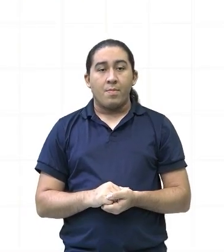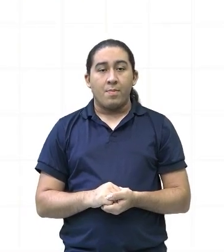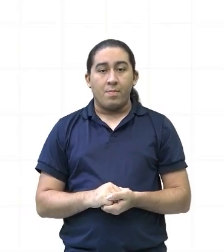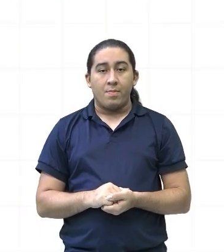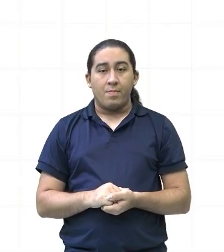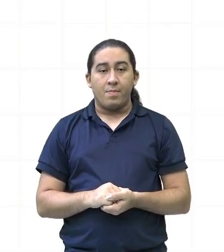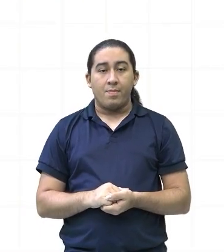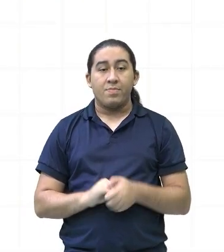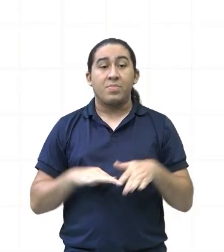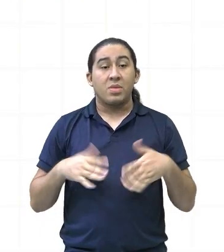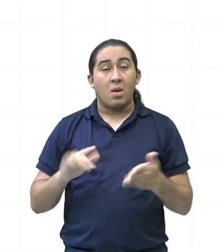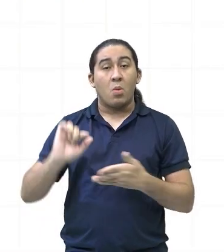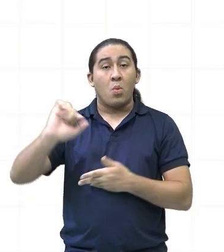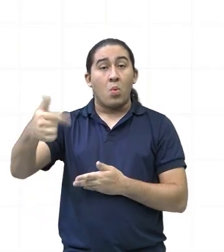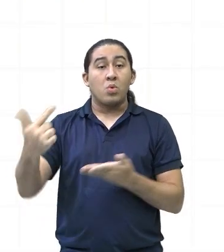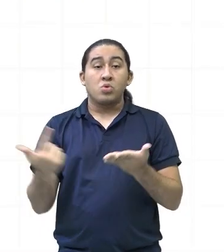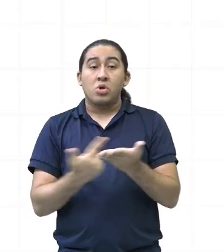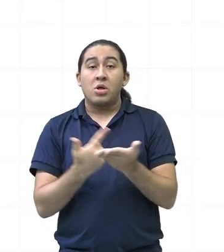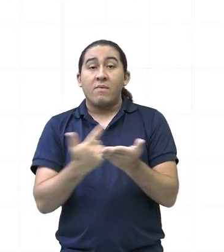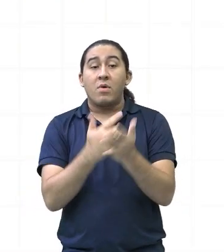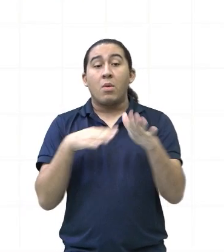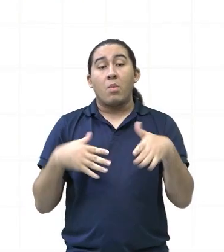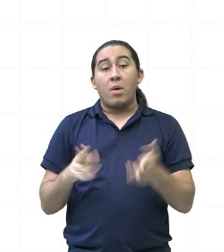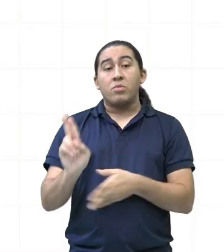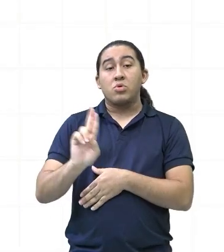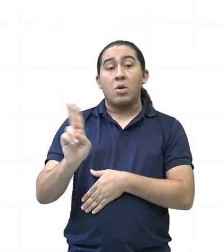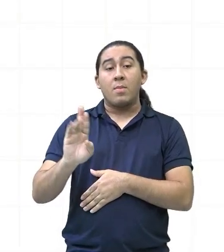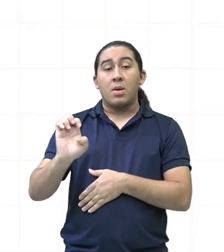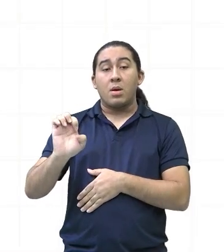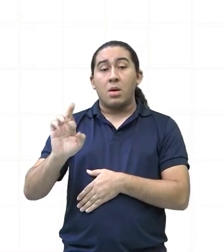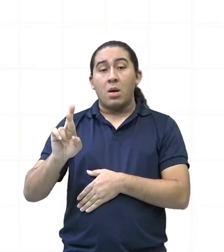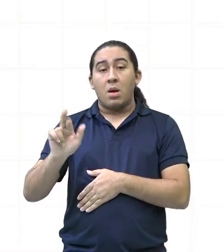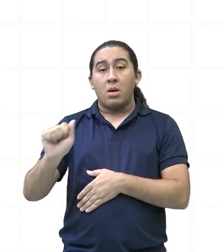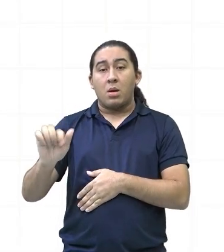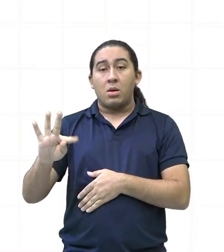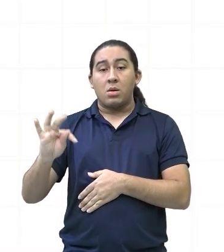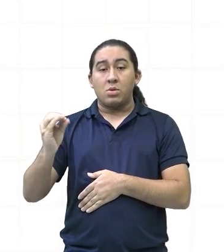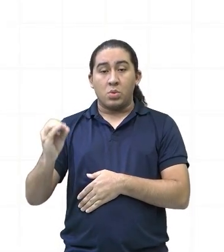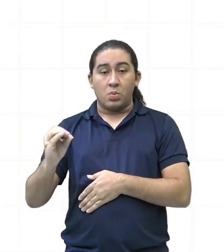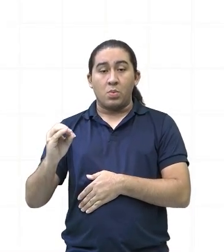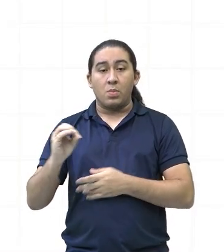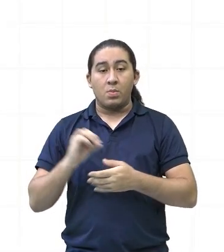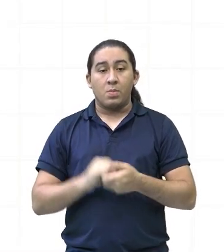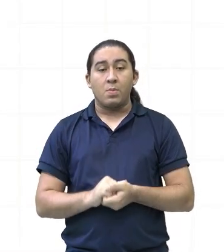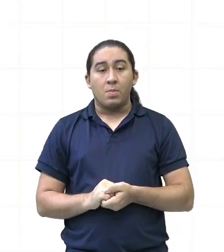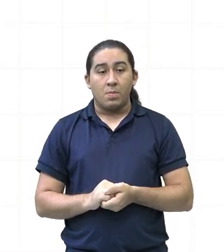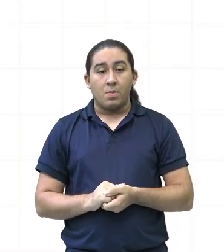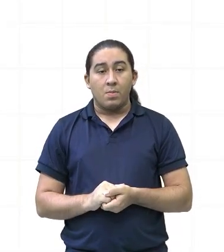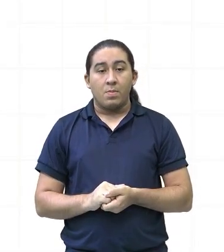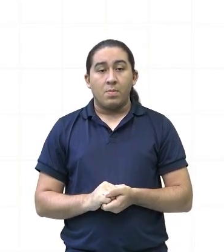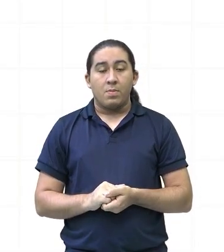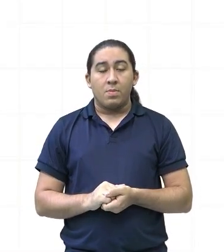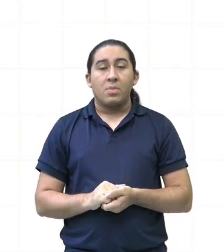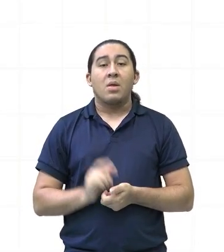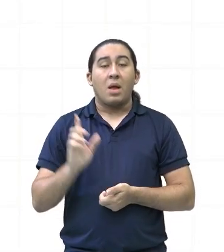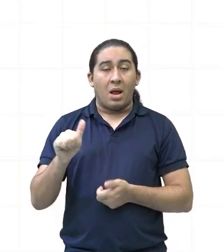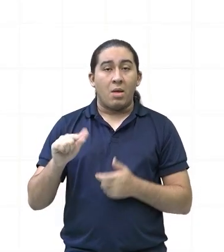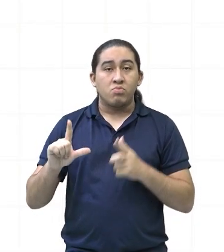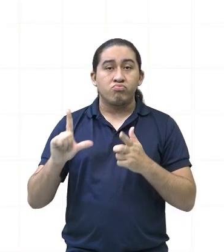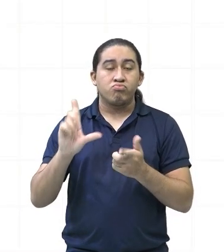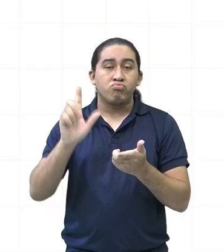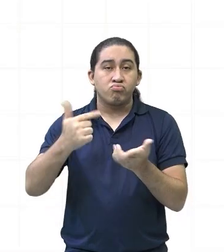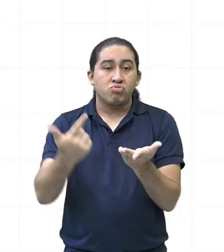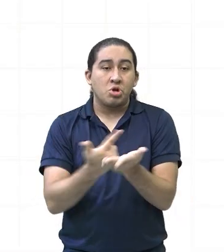nosso próximo livro será, então, aí né? Erato, que é, então, aí o sexto livro, reúne a história